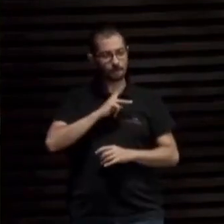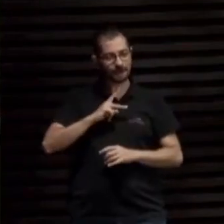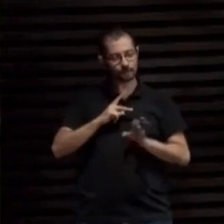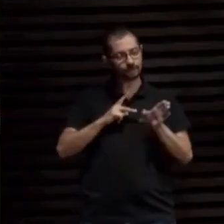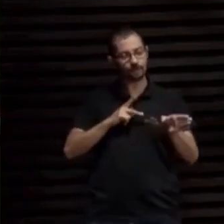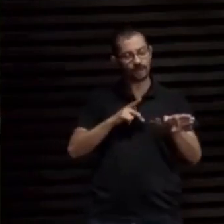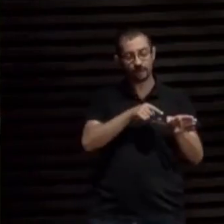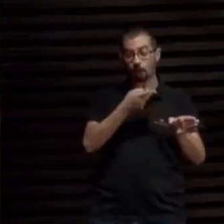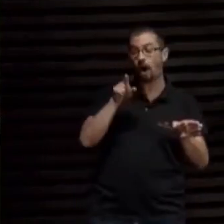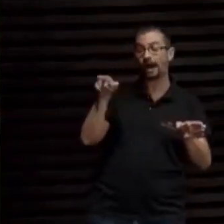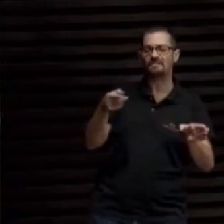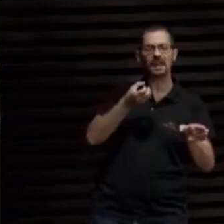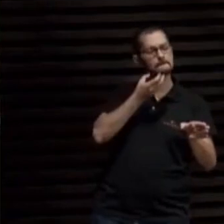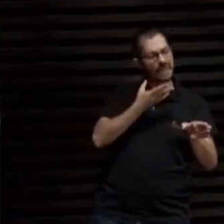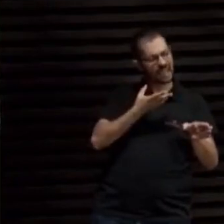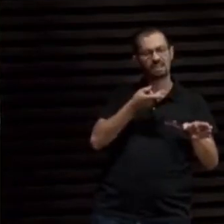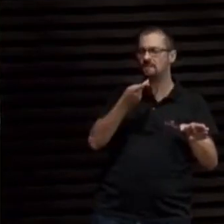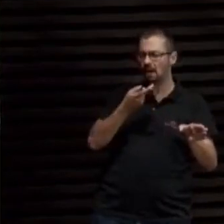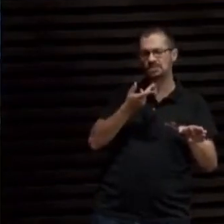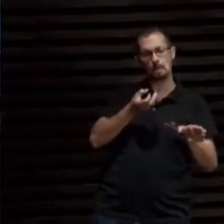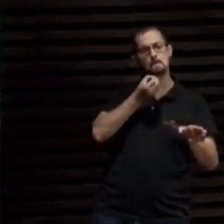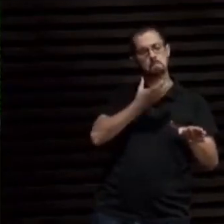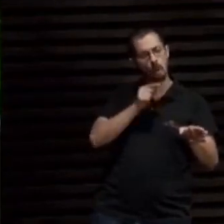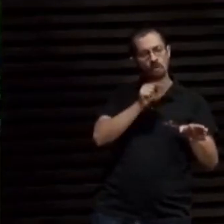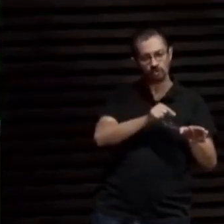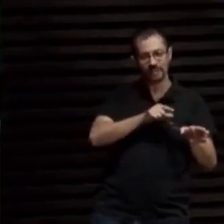Quando o Senhor Jesus vem tirar de nós a ambição de